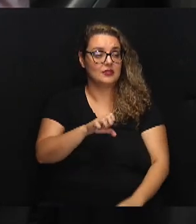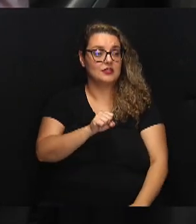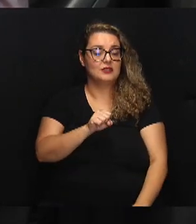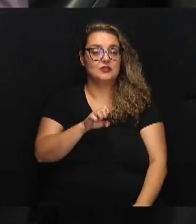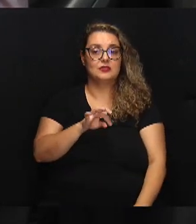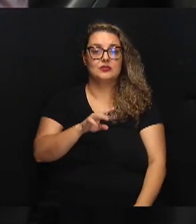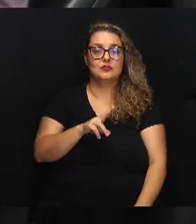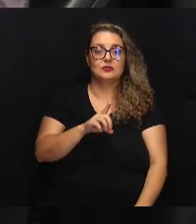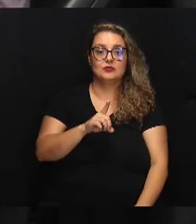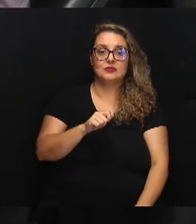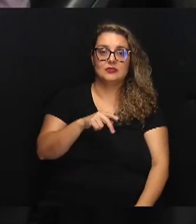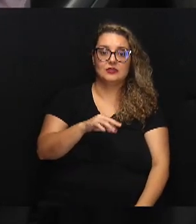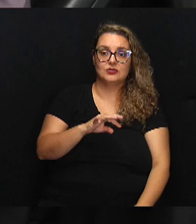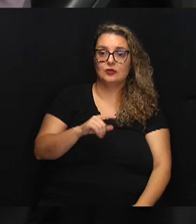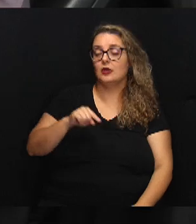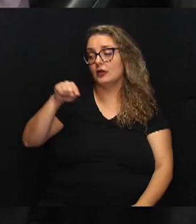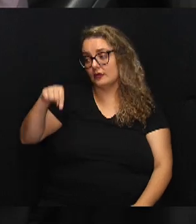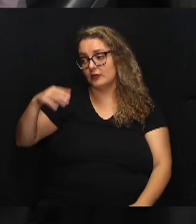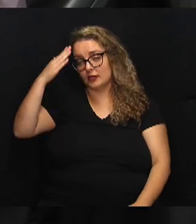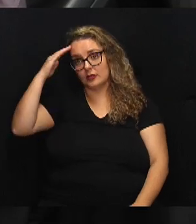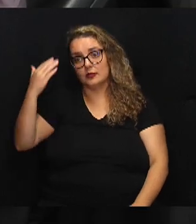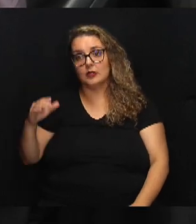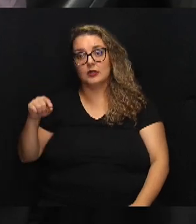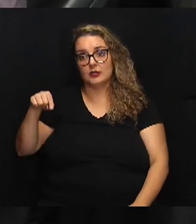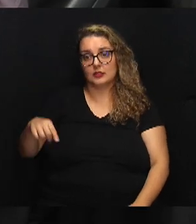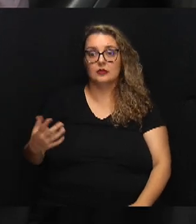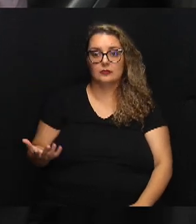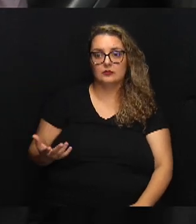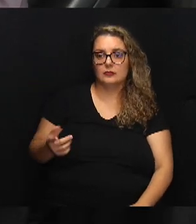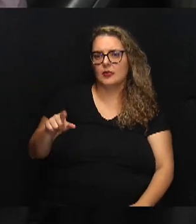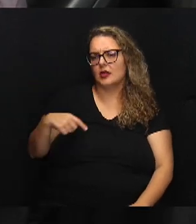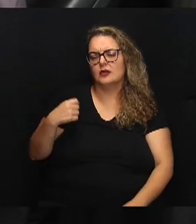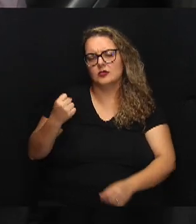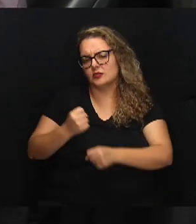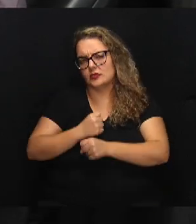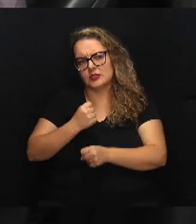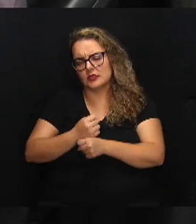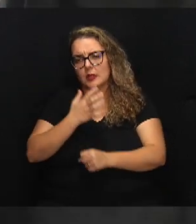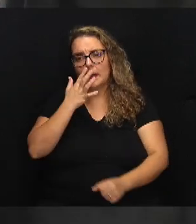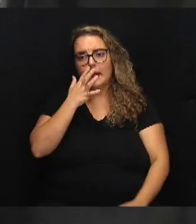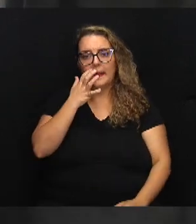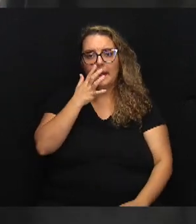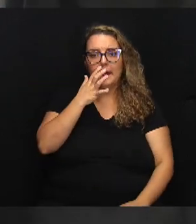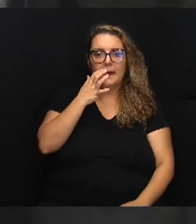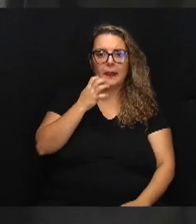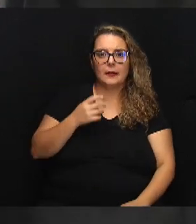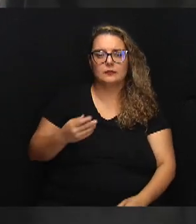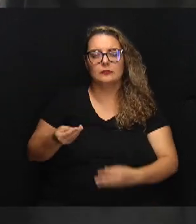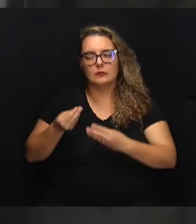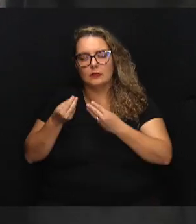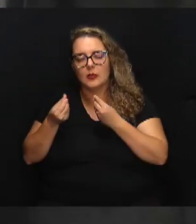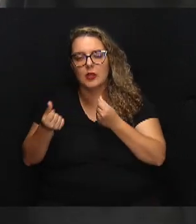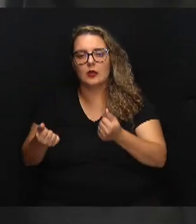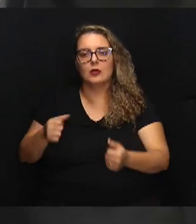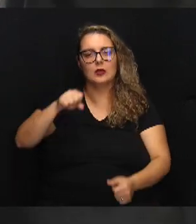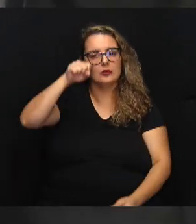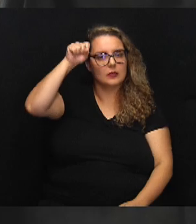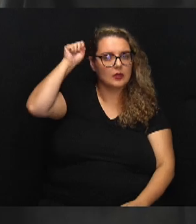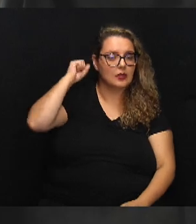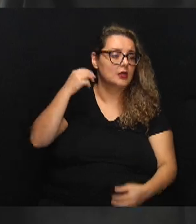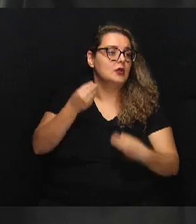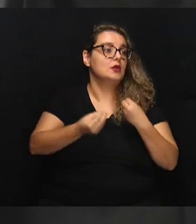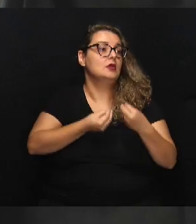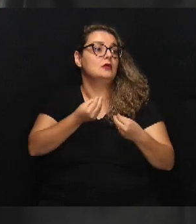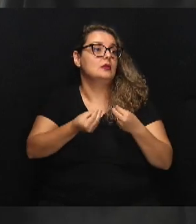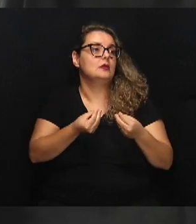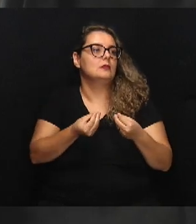lá para Curitiba, passei esse ano lá, que era um ano de buscar se aprimorar para o vestibular, né? E então, como que foi isso,